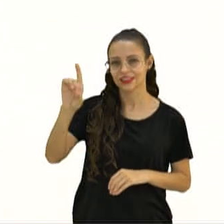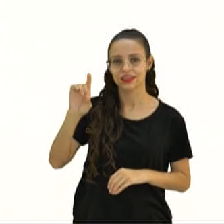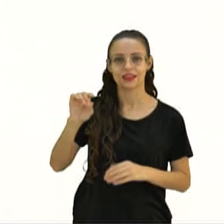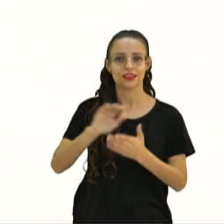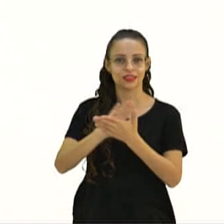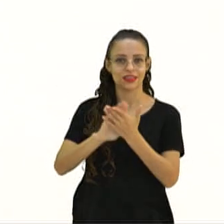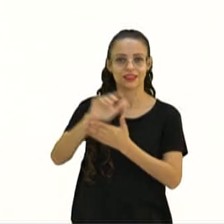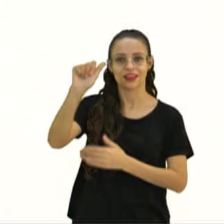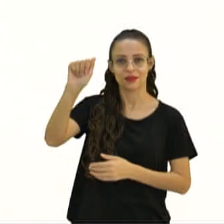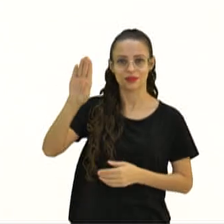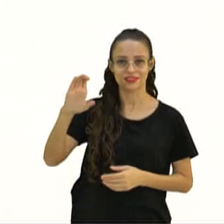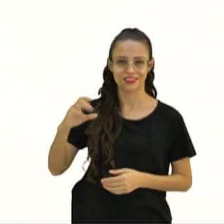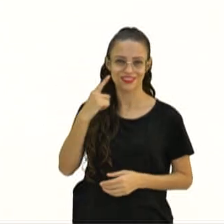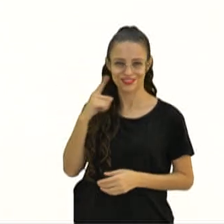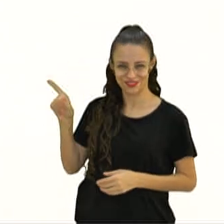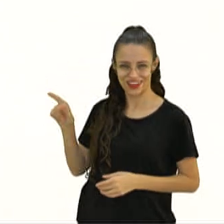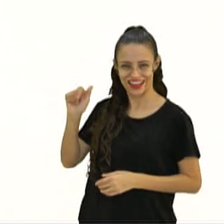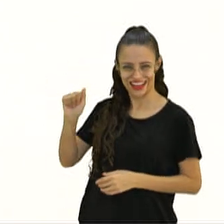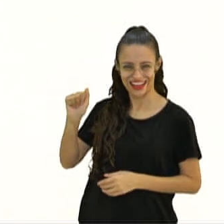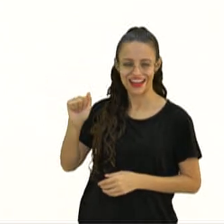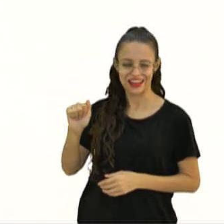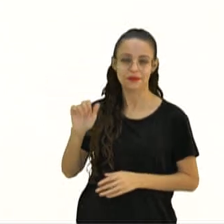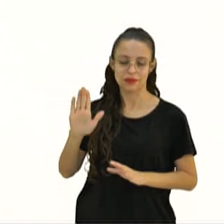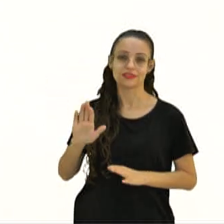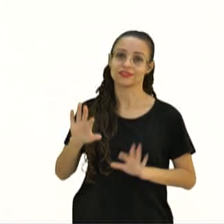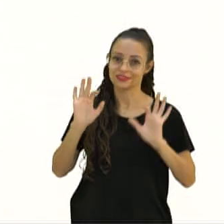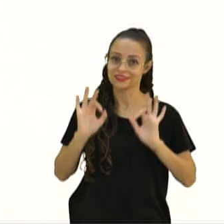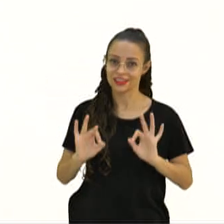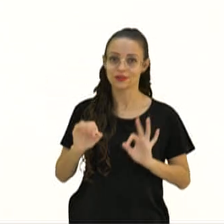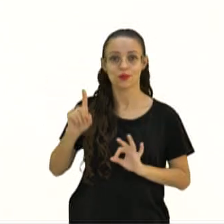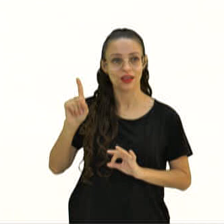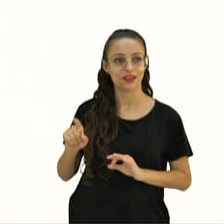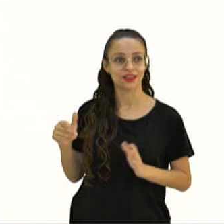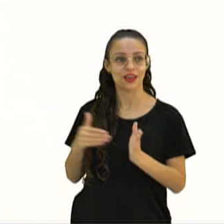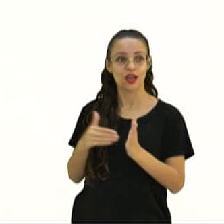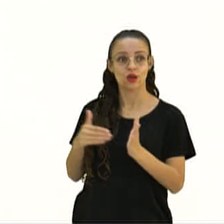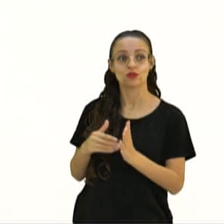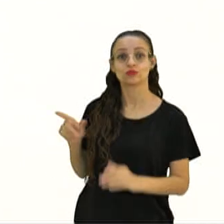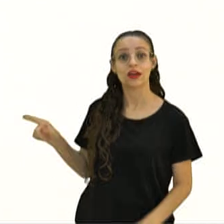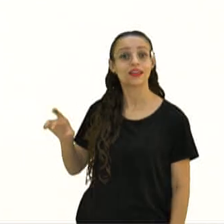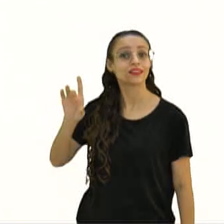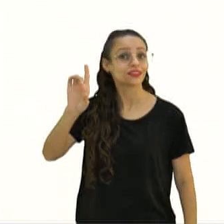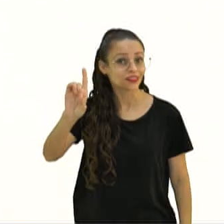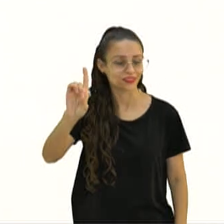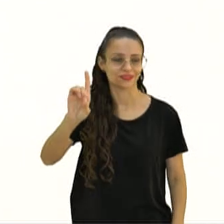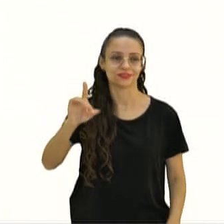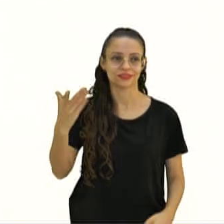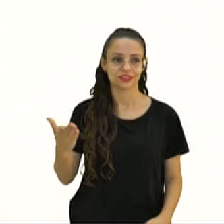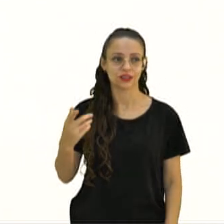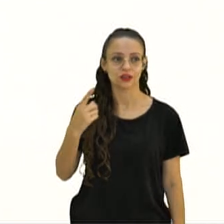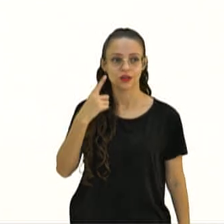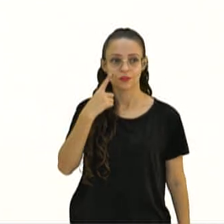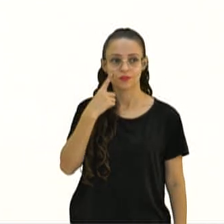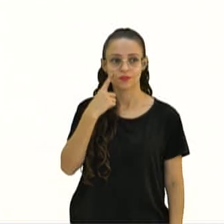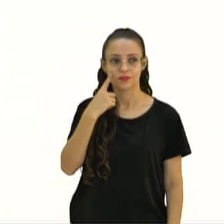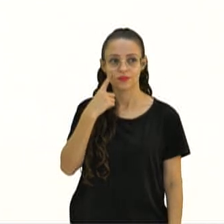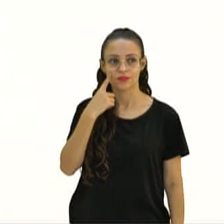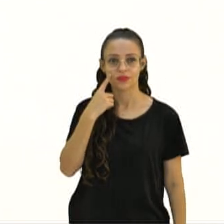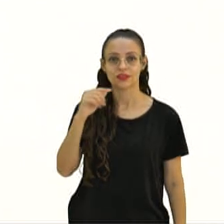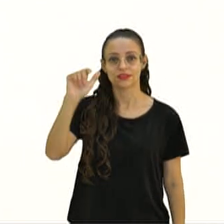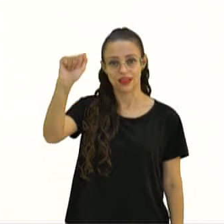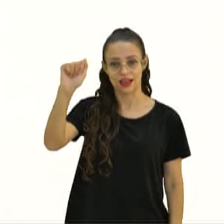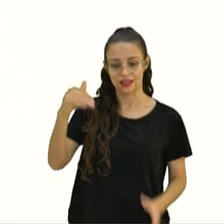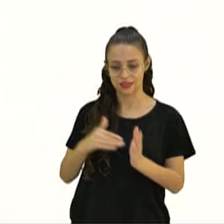alternativas. Então, como vocês podem ver, aqui saiu a letra A novamente, né? Mas a última alternativa aqui é a letra D, né? Então, temos de A a